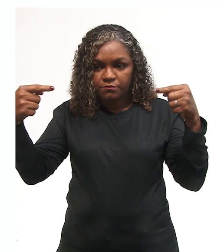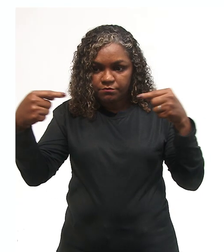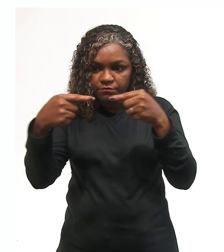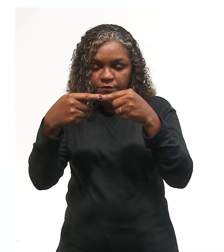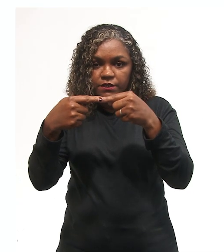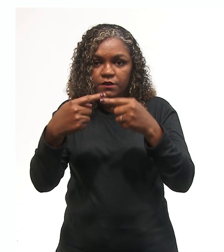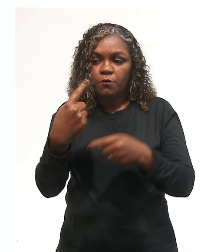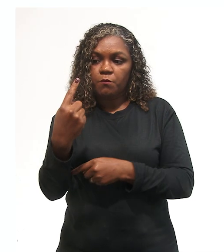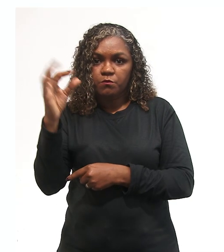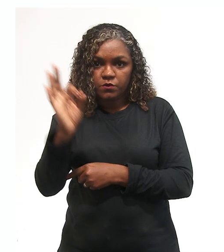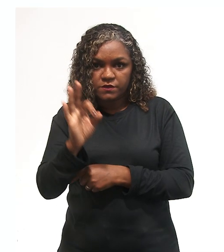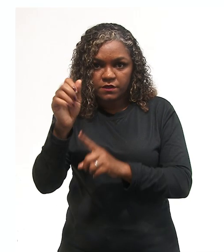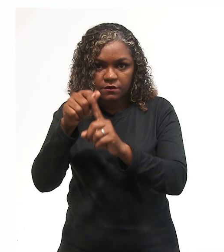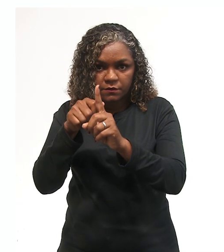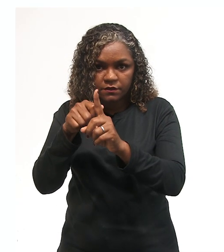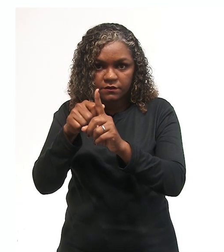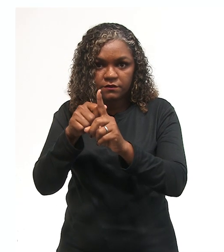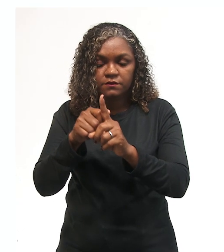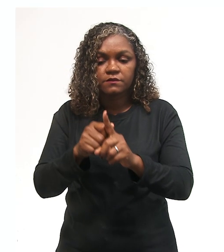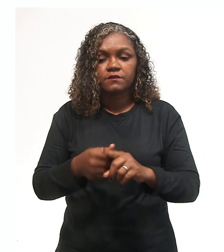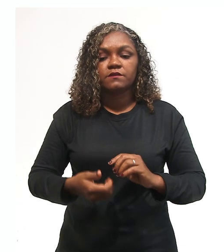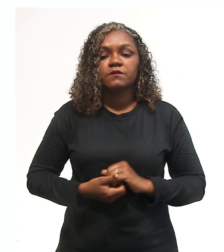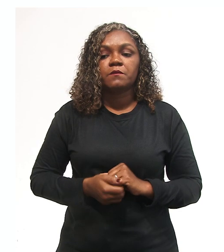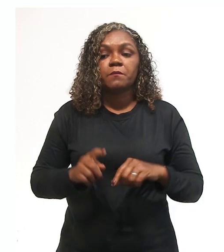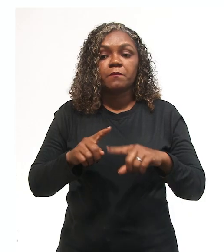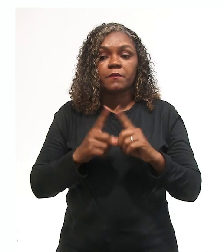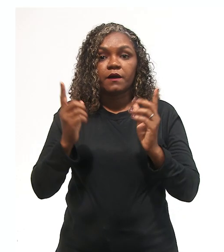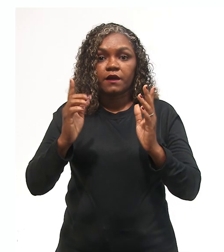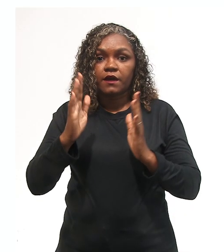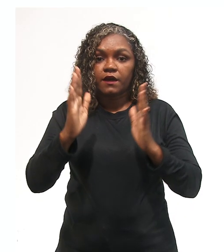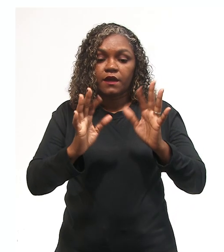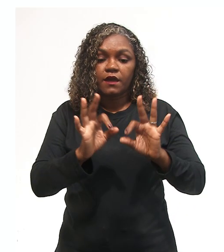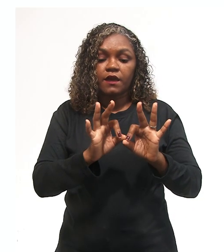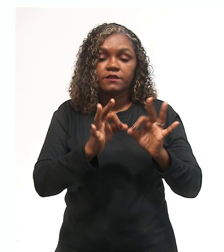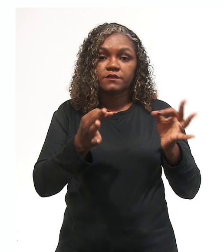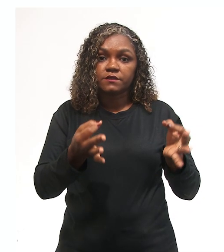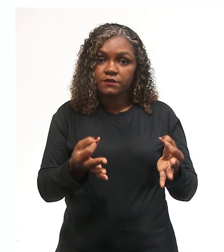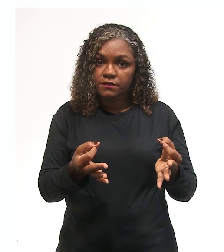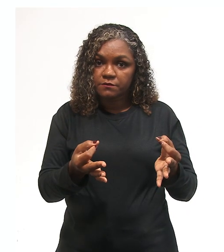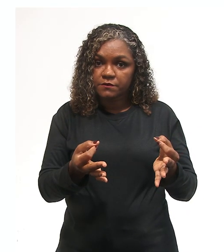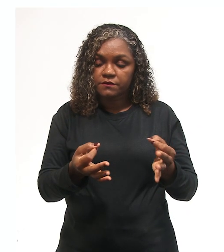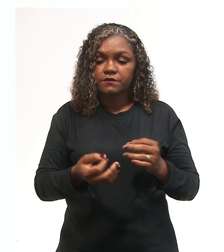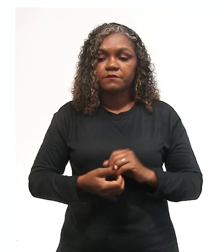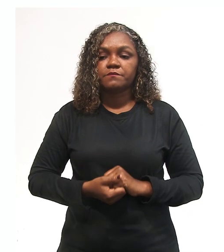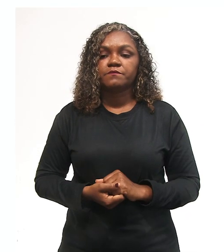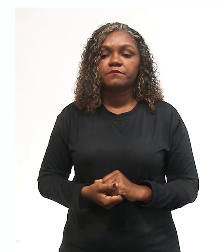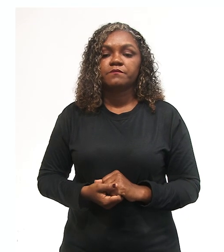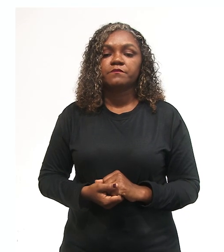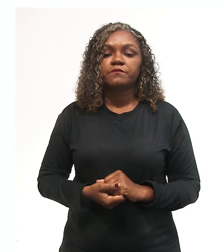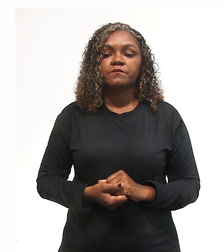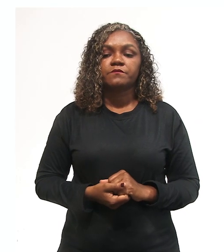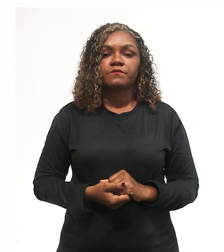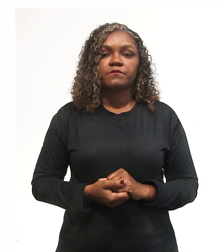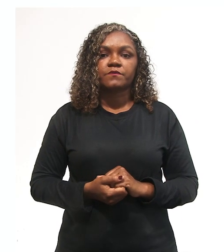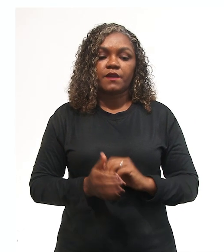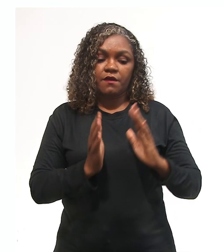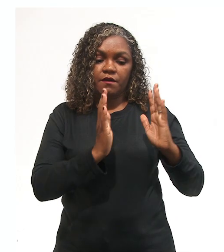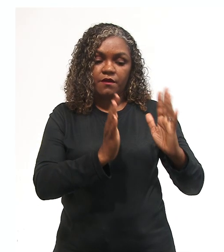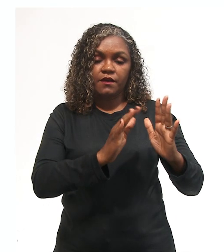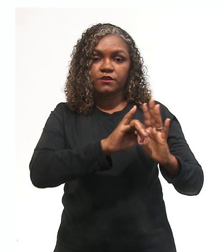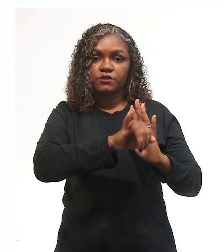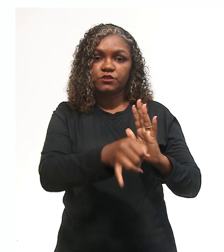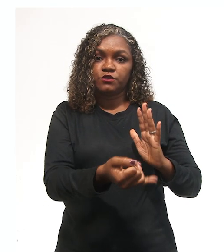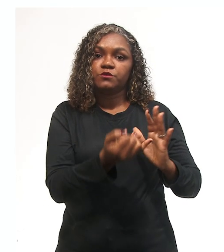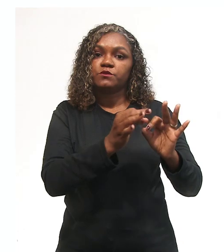né? Isso dentro do regime de capitalização de juros simples, né? Então, a gente tem aqui uma